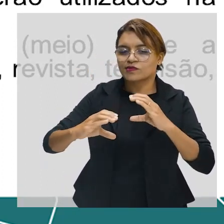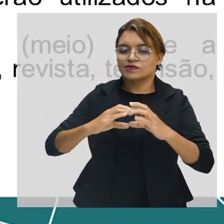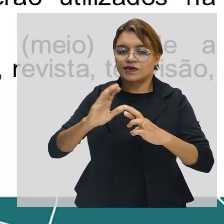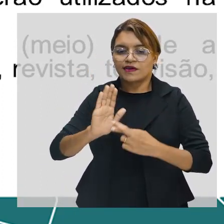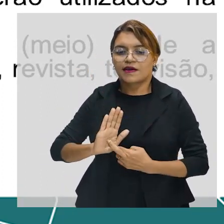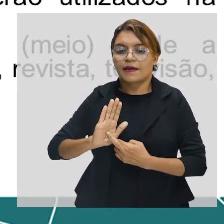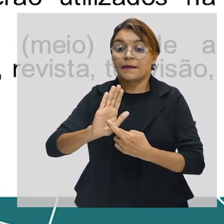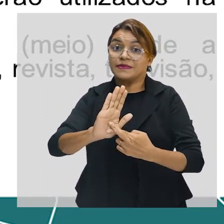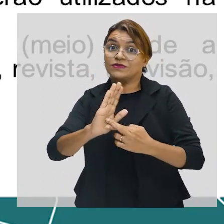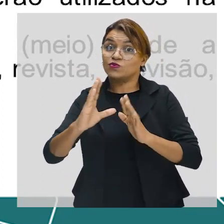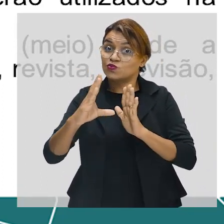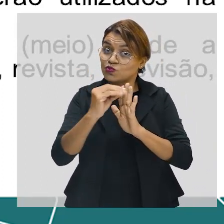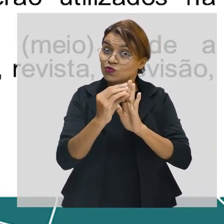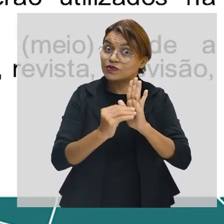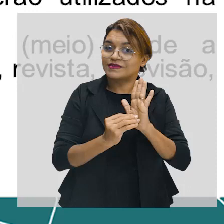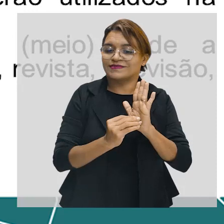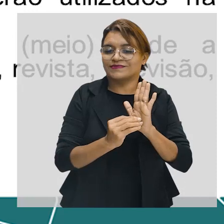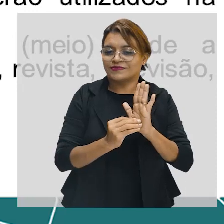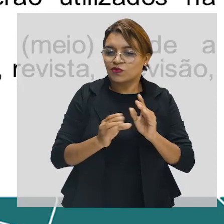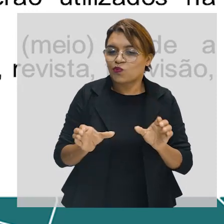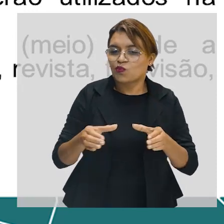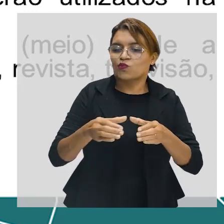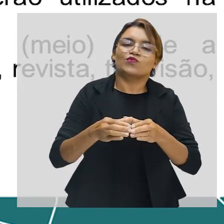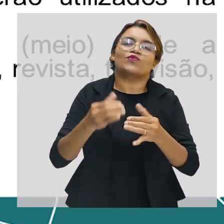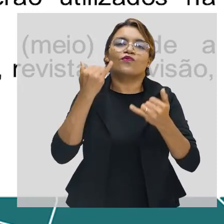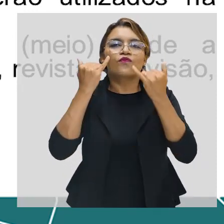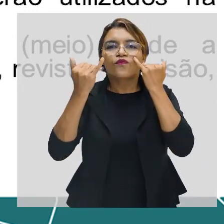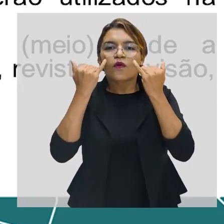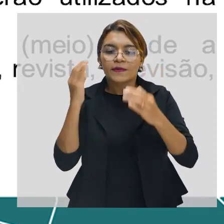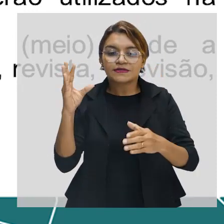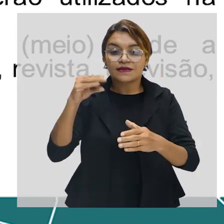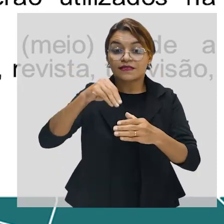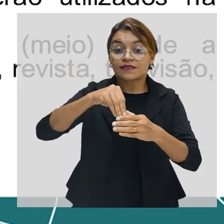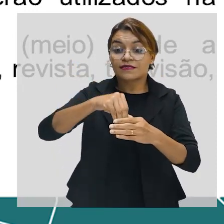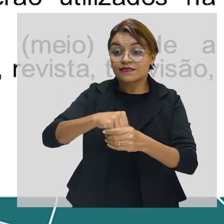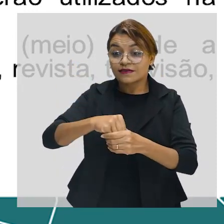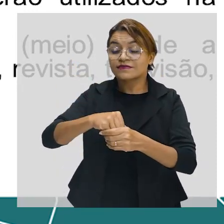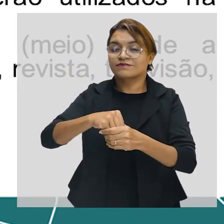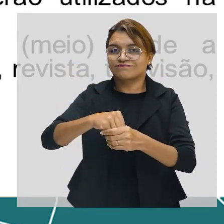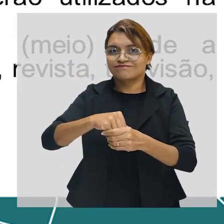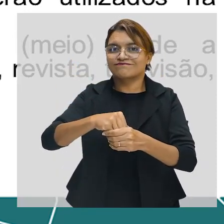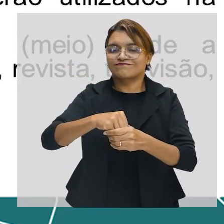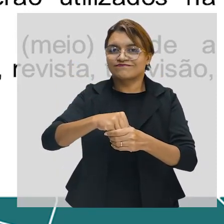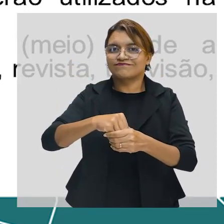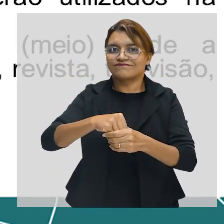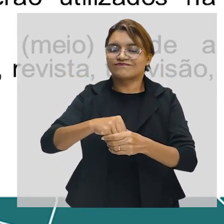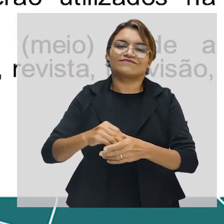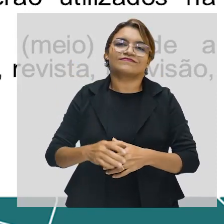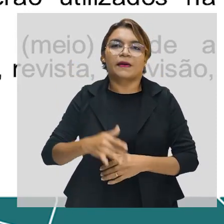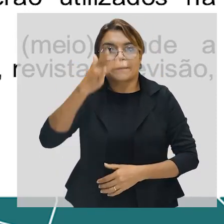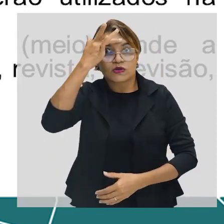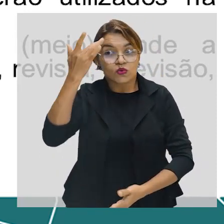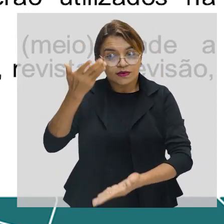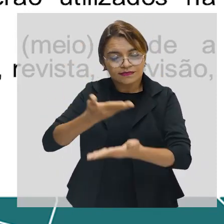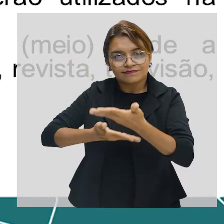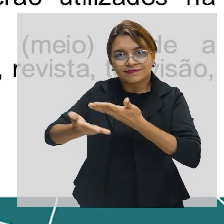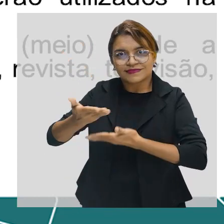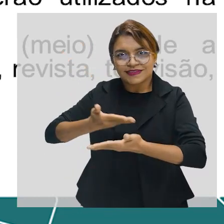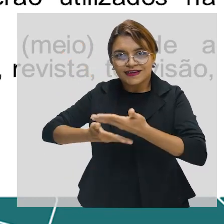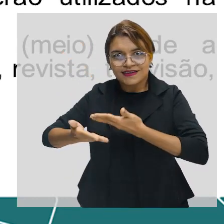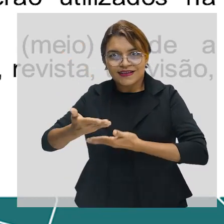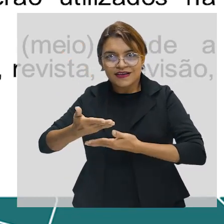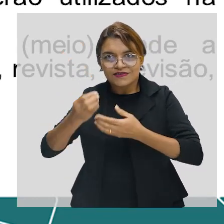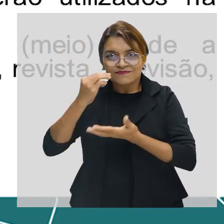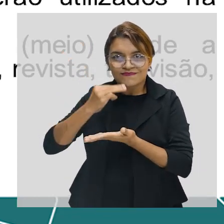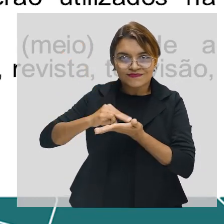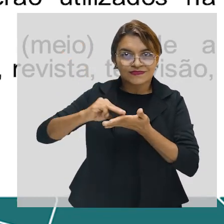representa o conteúdo, o conjunto de informações transmitidas pelo locutor, né? Então, sempre